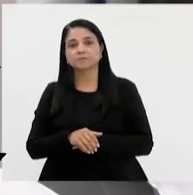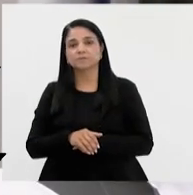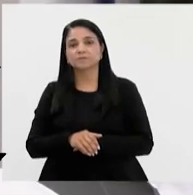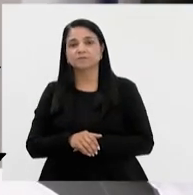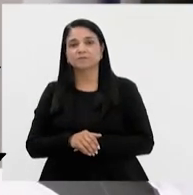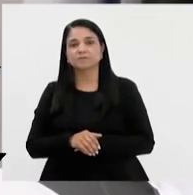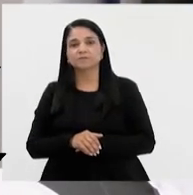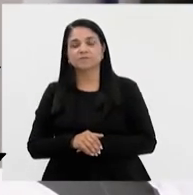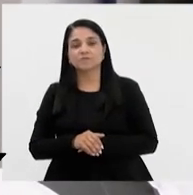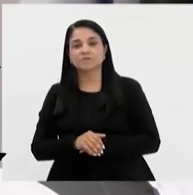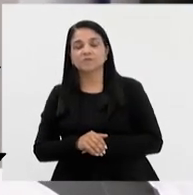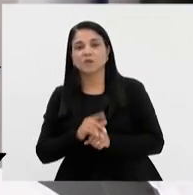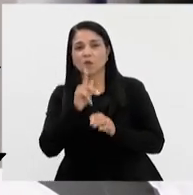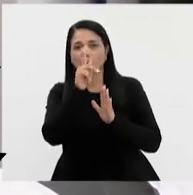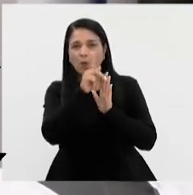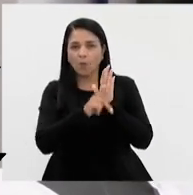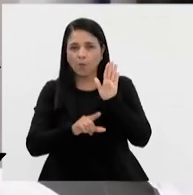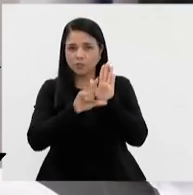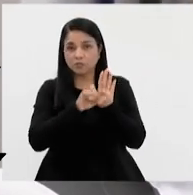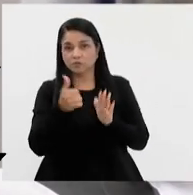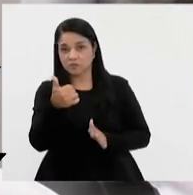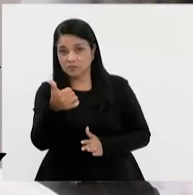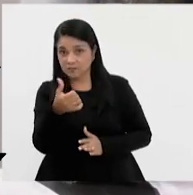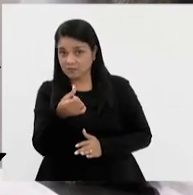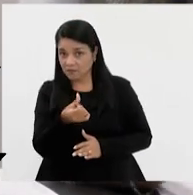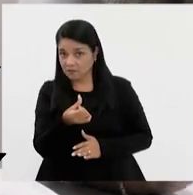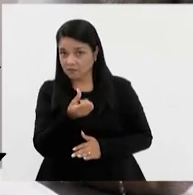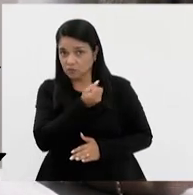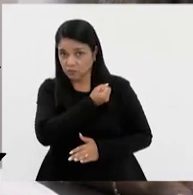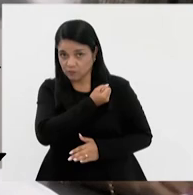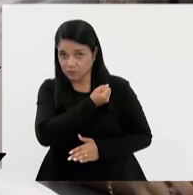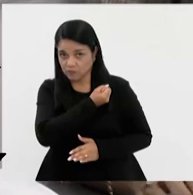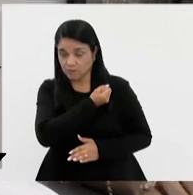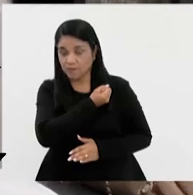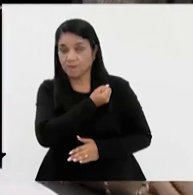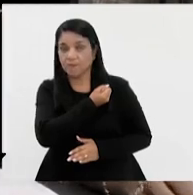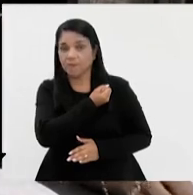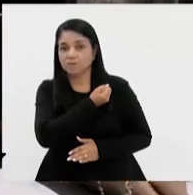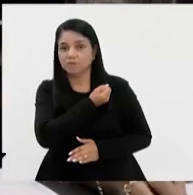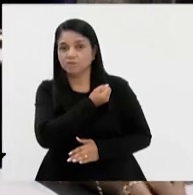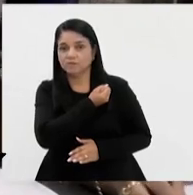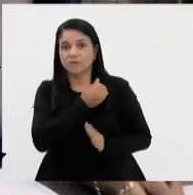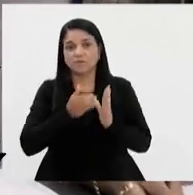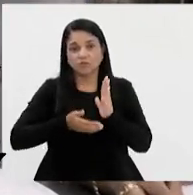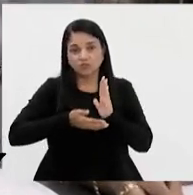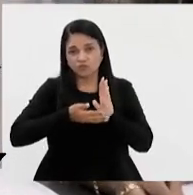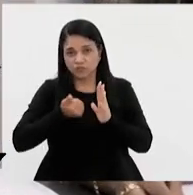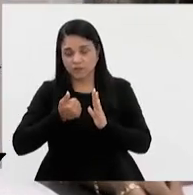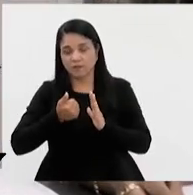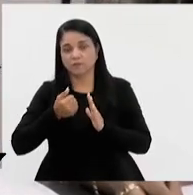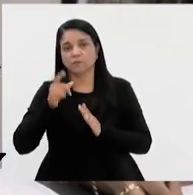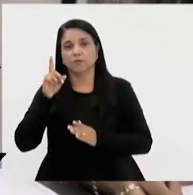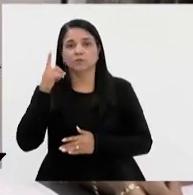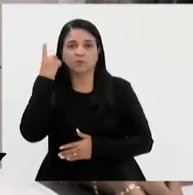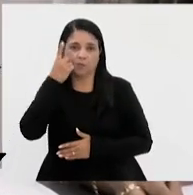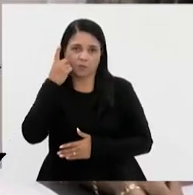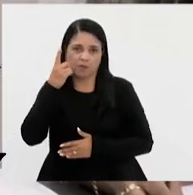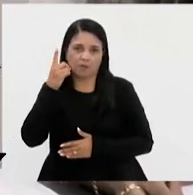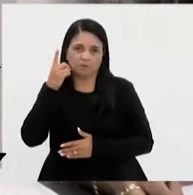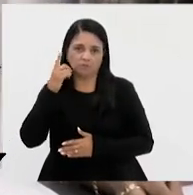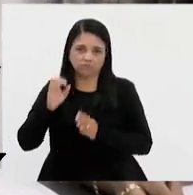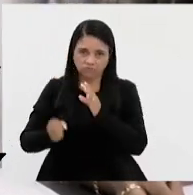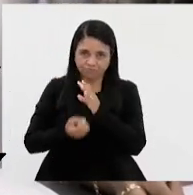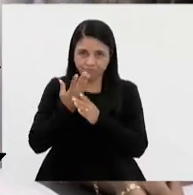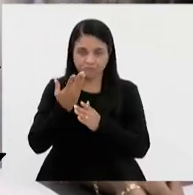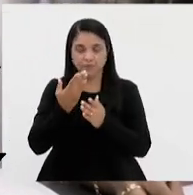Verdade. O projeto número 16 também foi retirado pelo autor. Então,